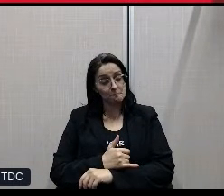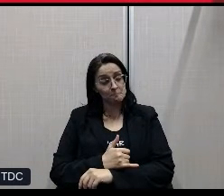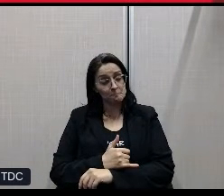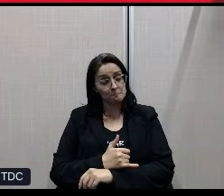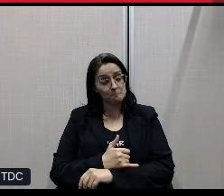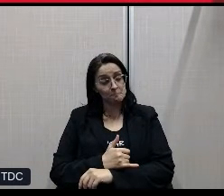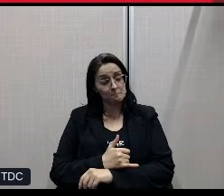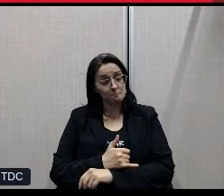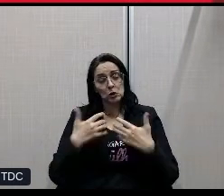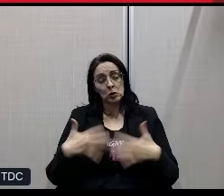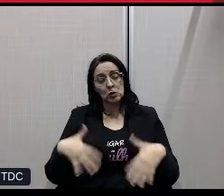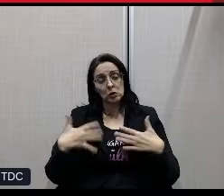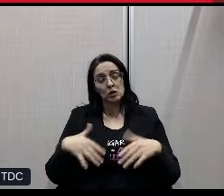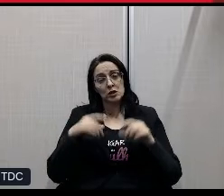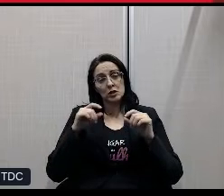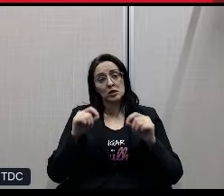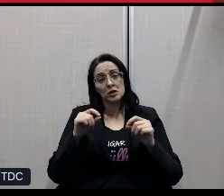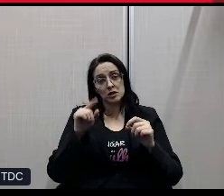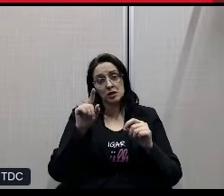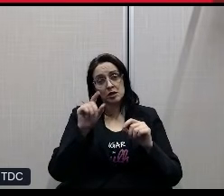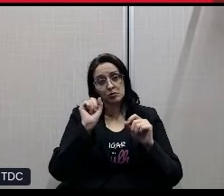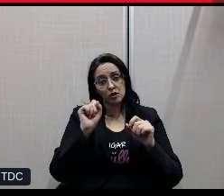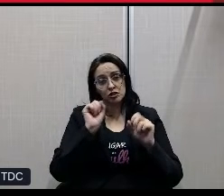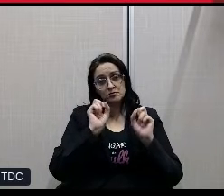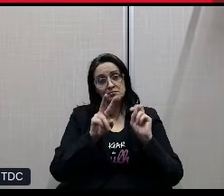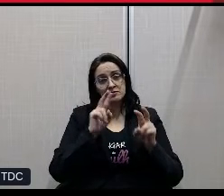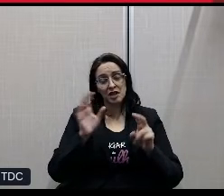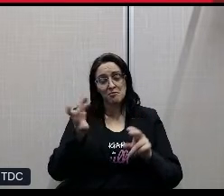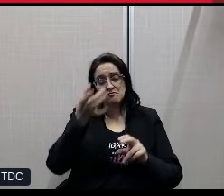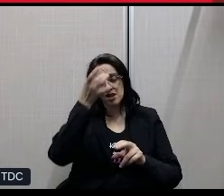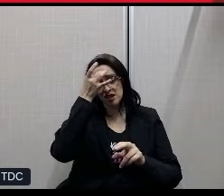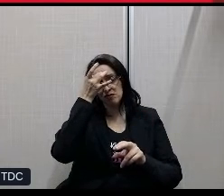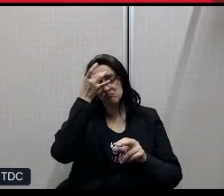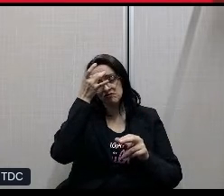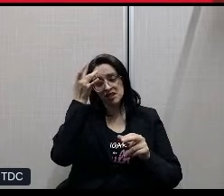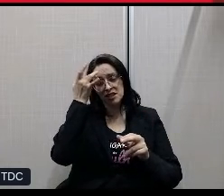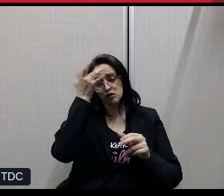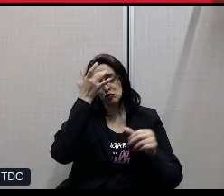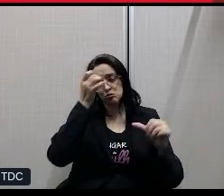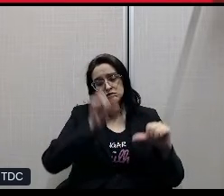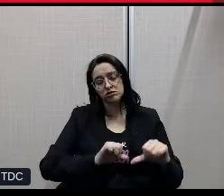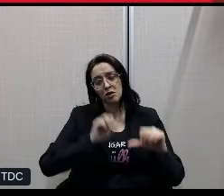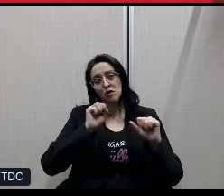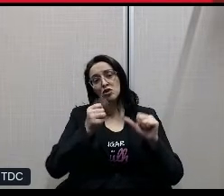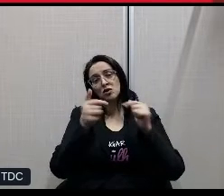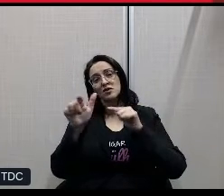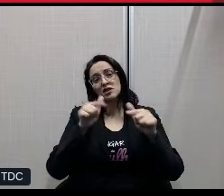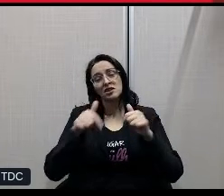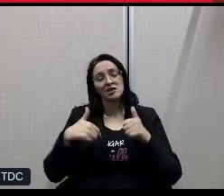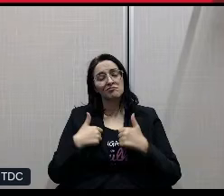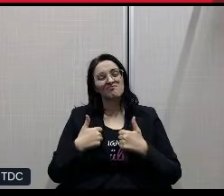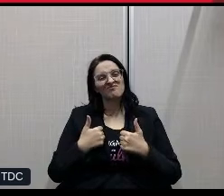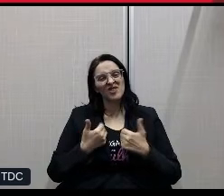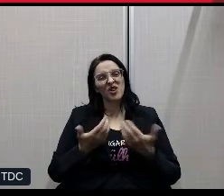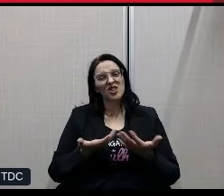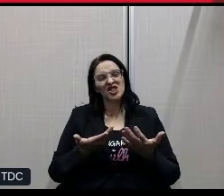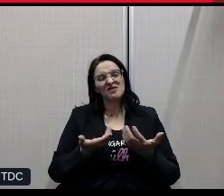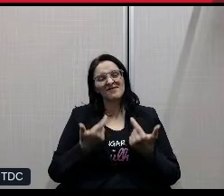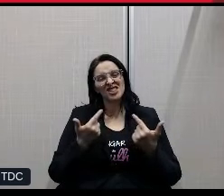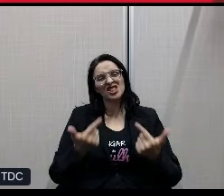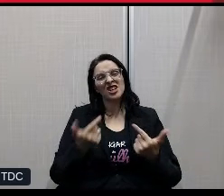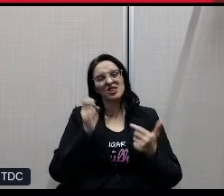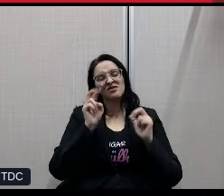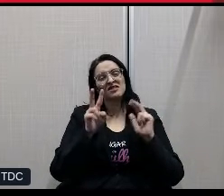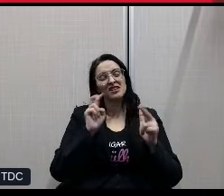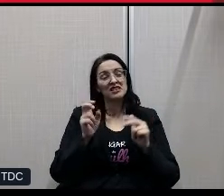grandes. Podendo ser mental, né, ou impactando em outras áreas, pois é muito chato a gente ouvir no nosso dia a dia